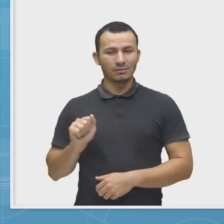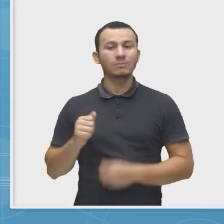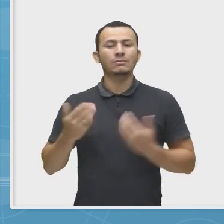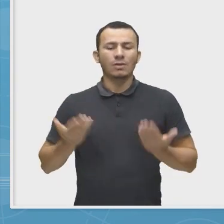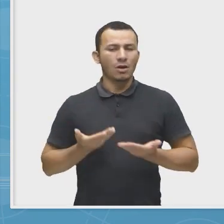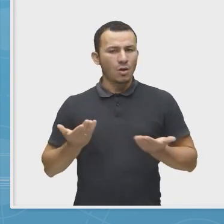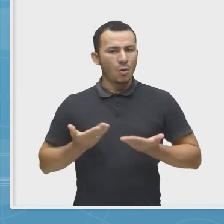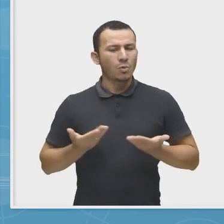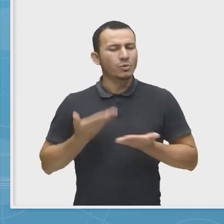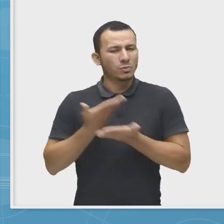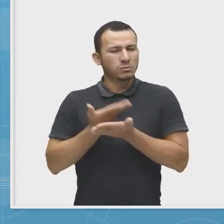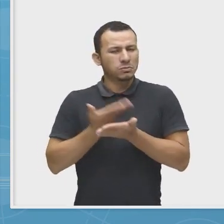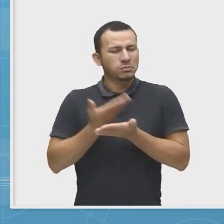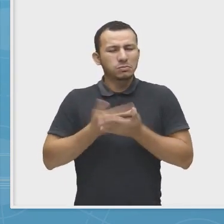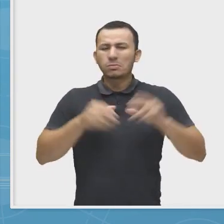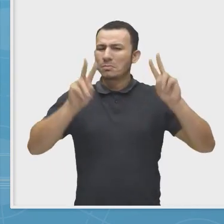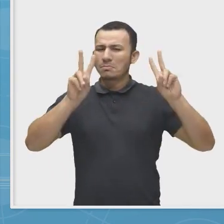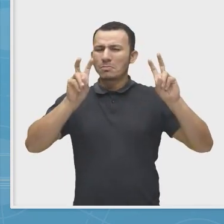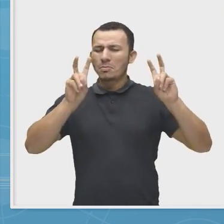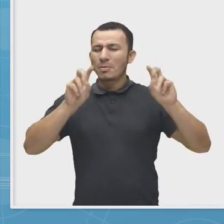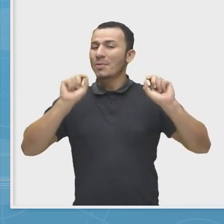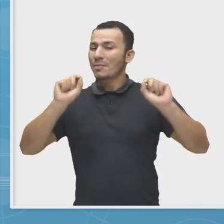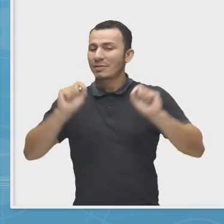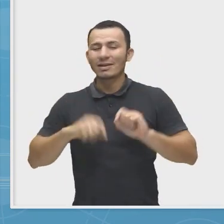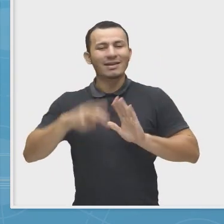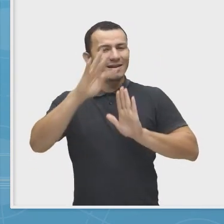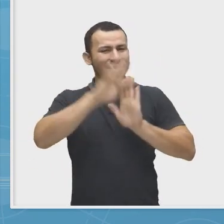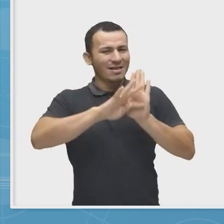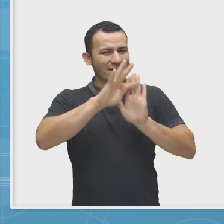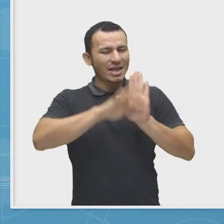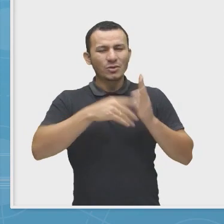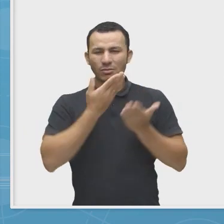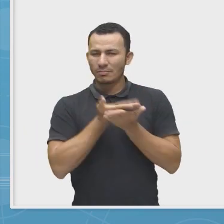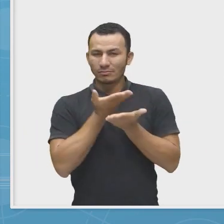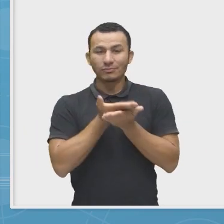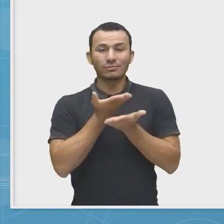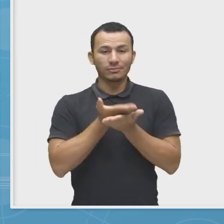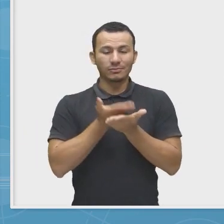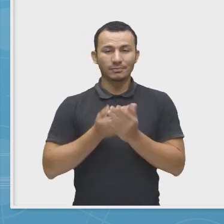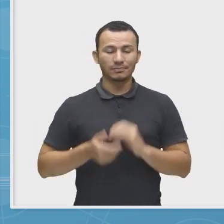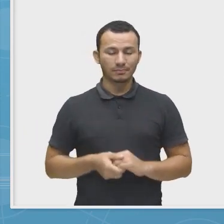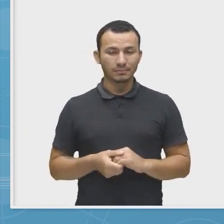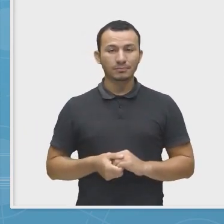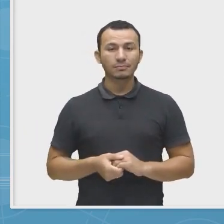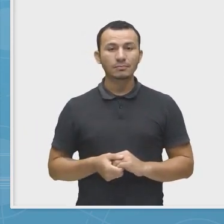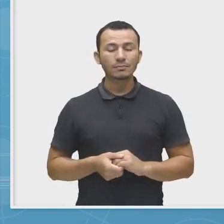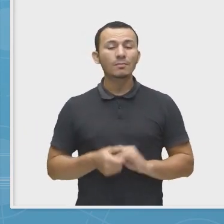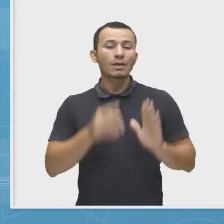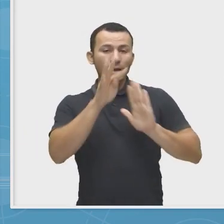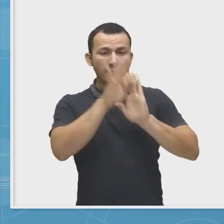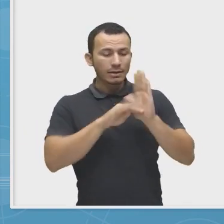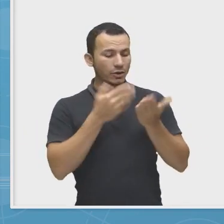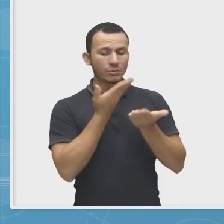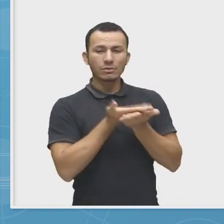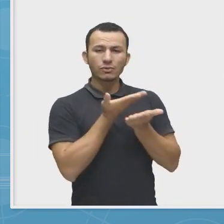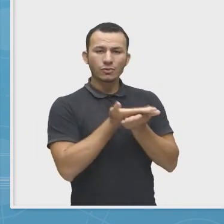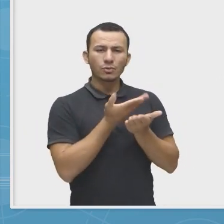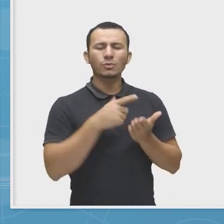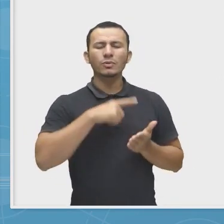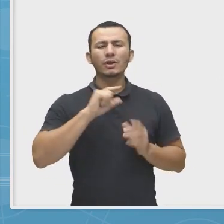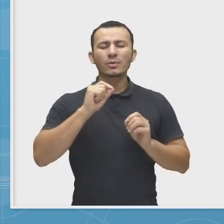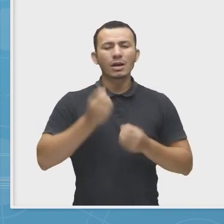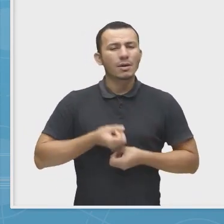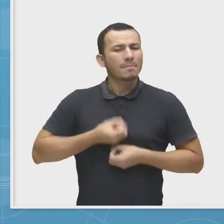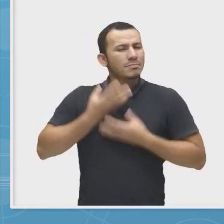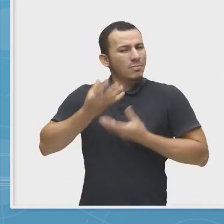vamos estudar sobre os textos, estudos textuais. E nesses estudos textuais nós vamos ver aí o poema,